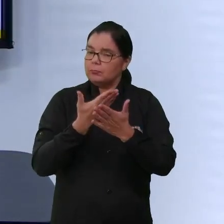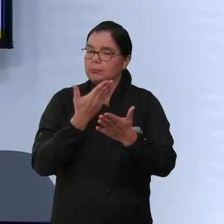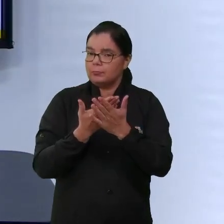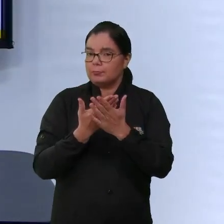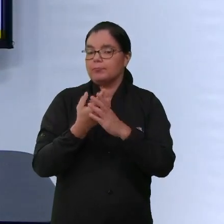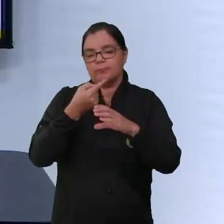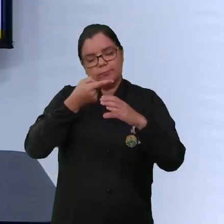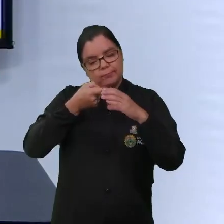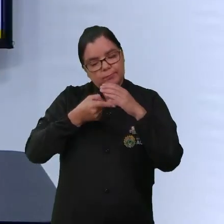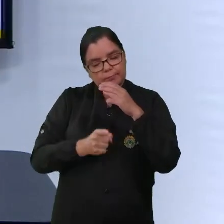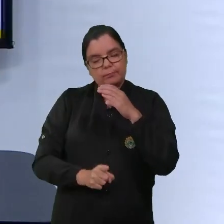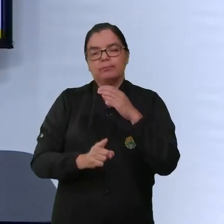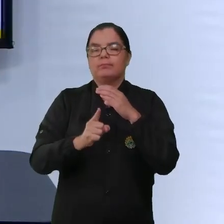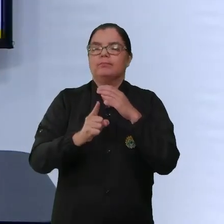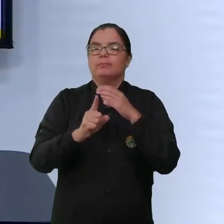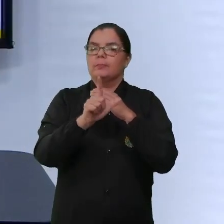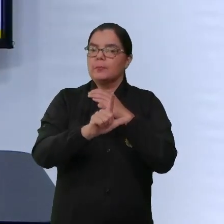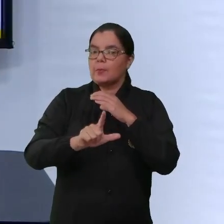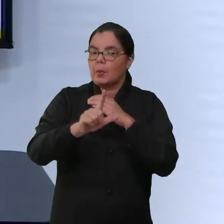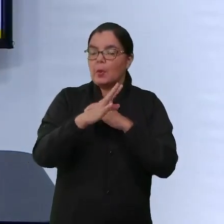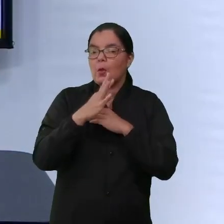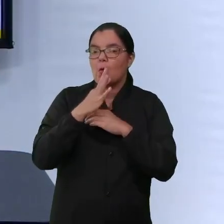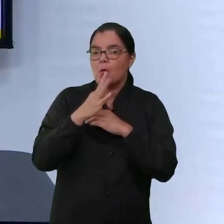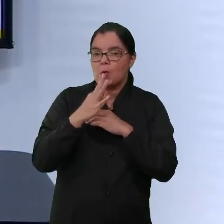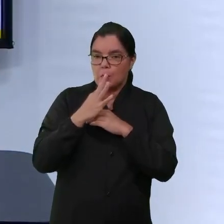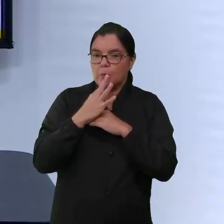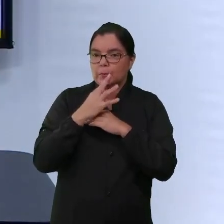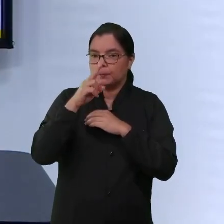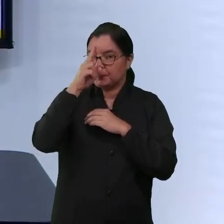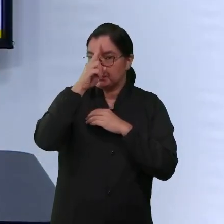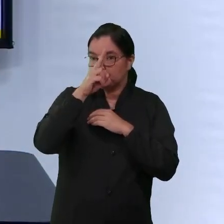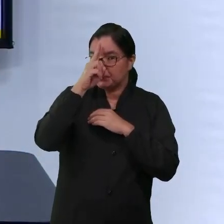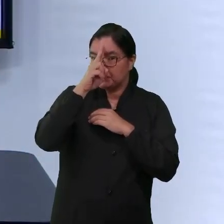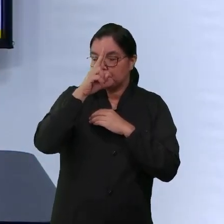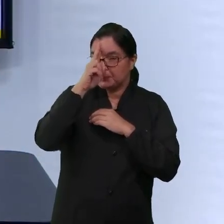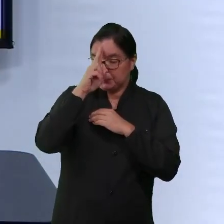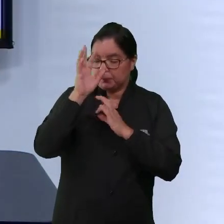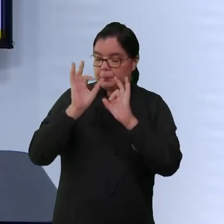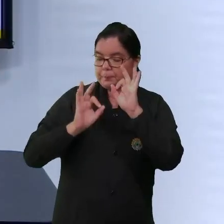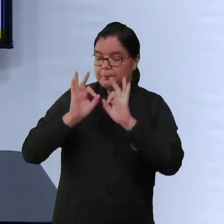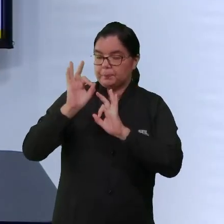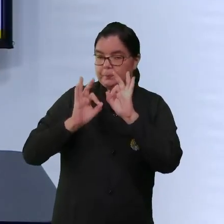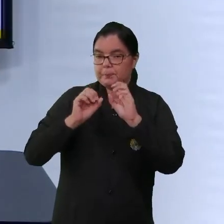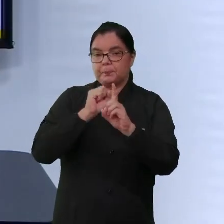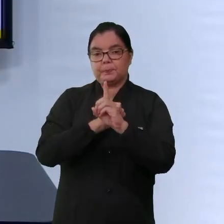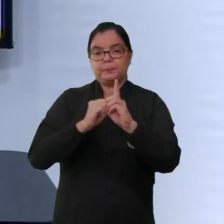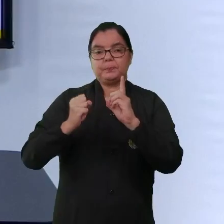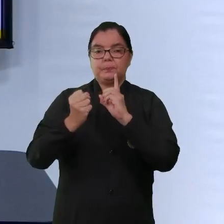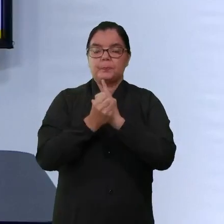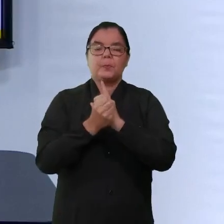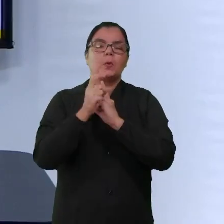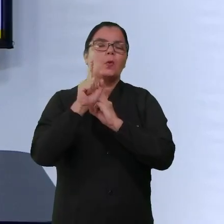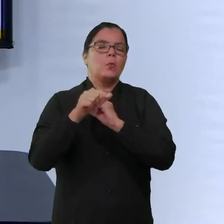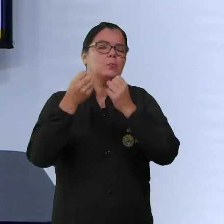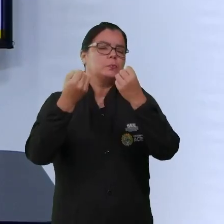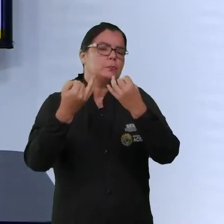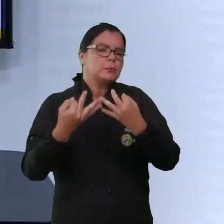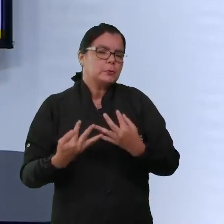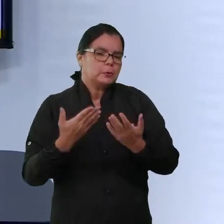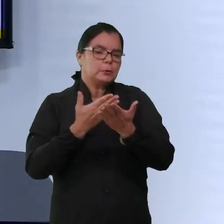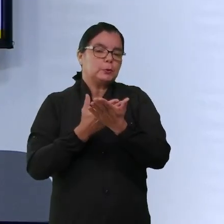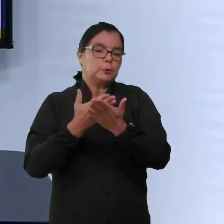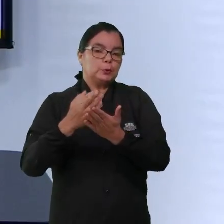sobre essas obras e conhecer mais sobre a nossa história, sobre a nossa organização social. E como eu comecei falando